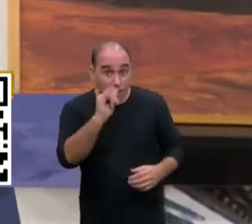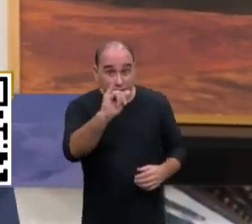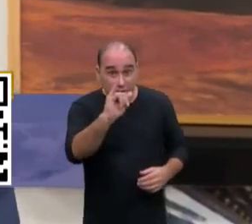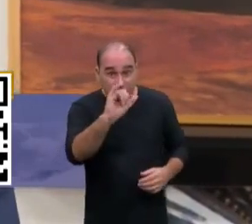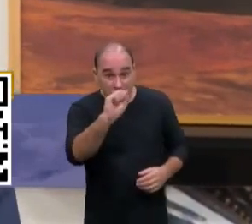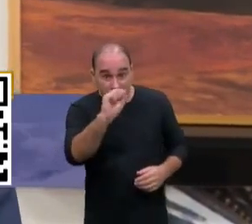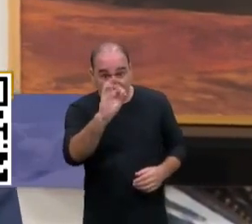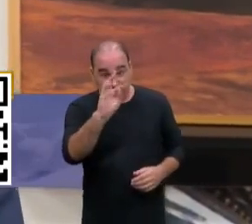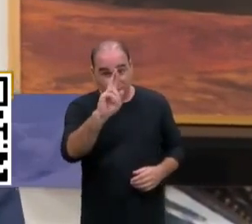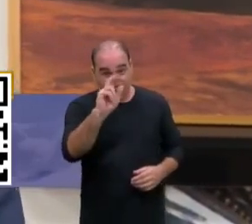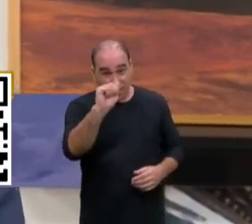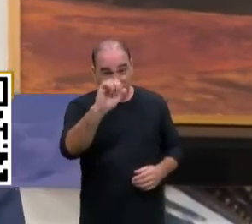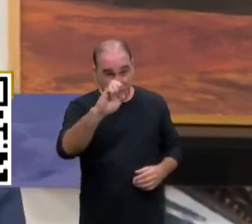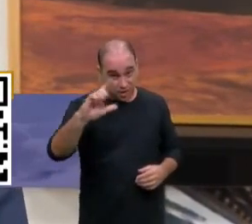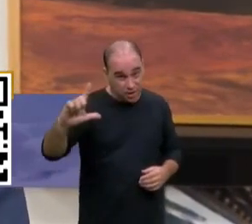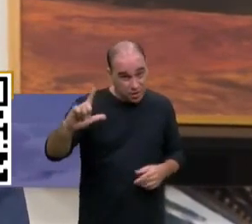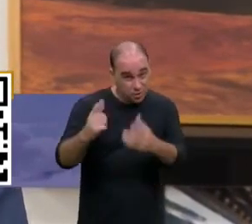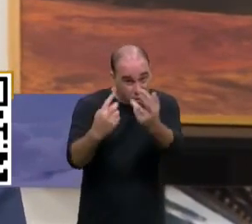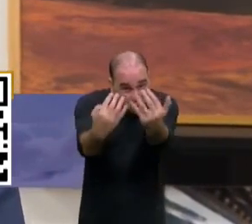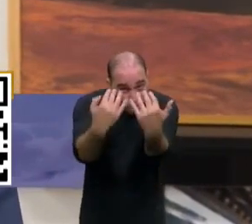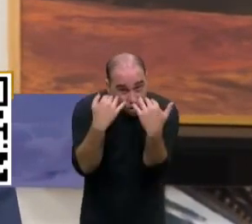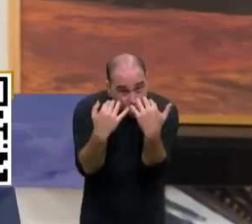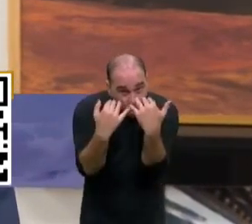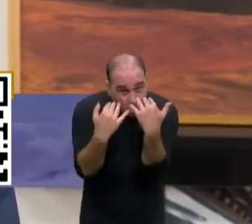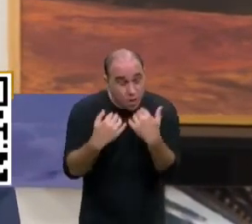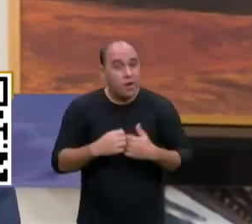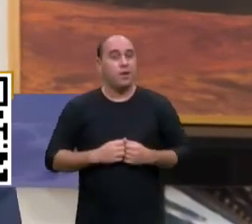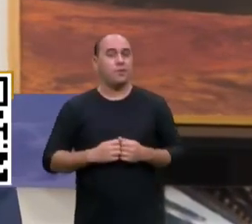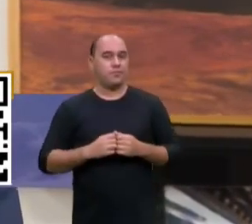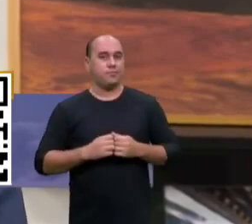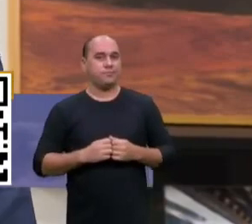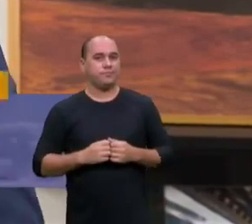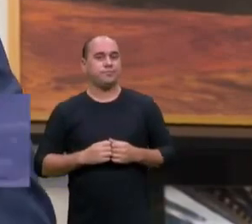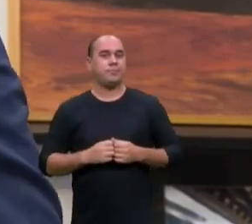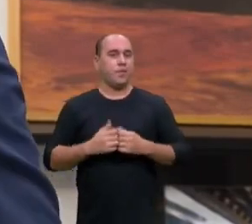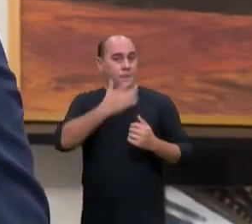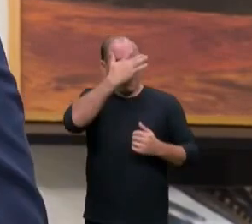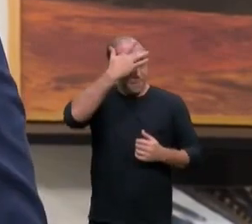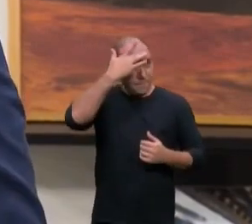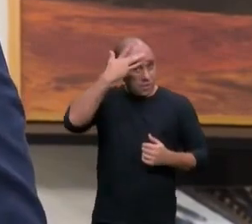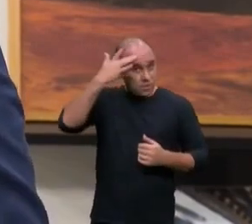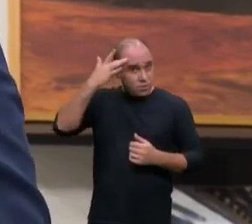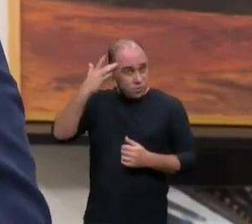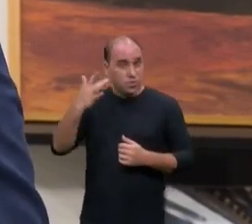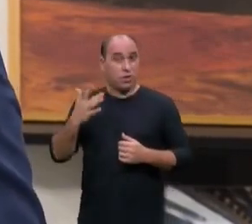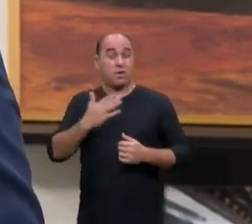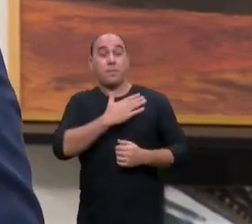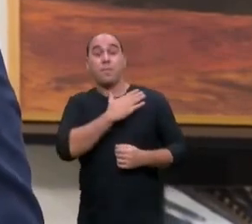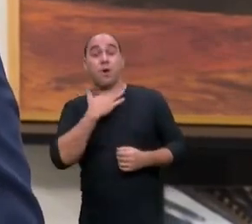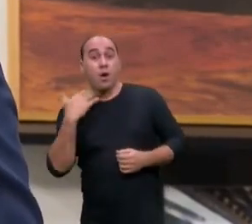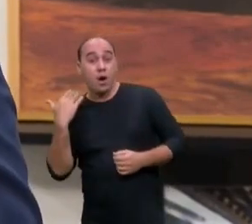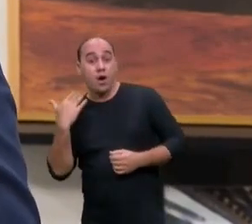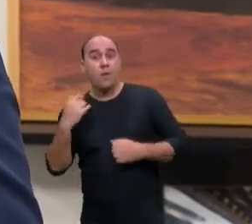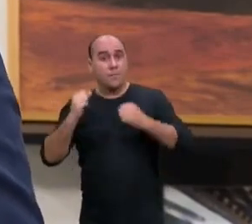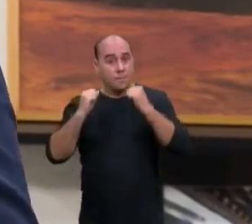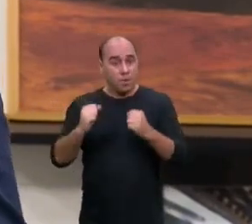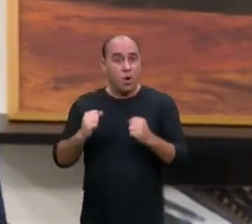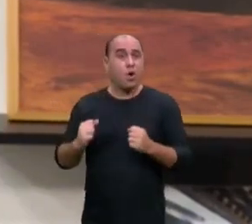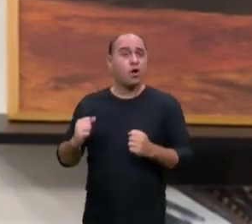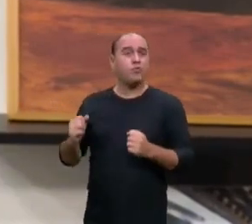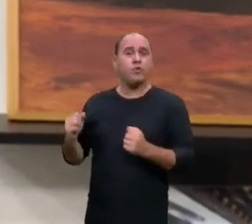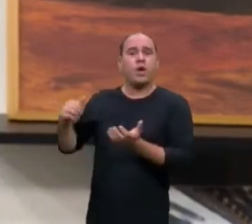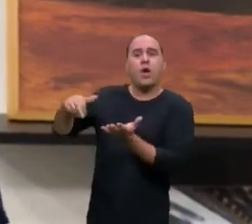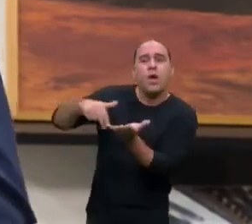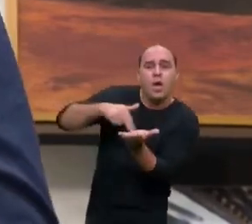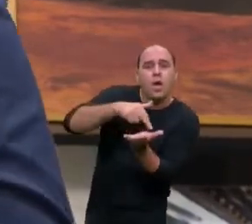precisão senhor Israel é o seguinte e a pessoa que morre Então pode voltar à noite na